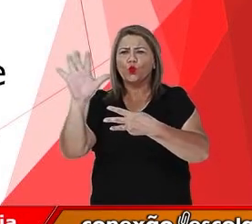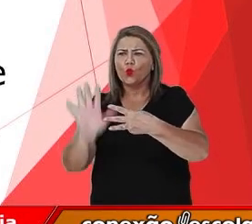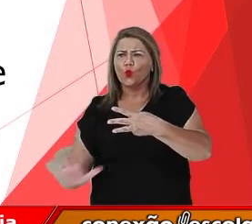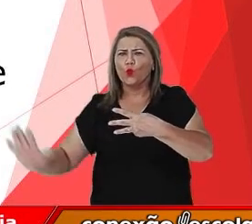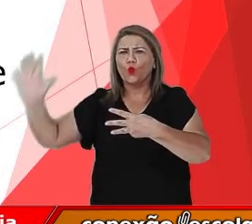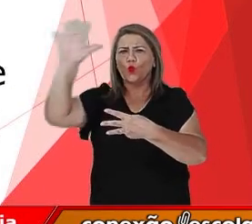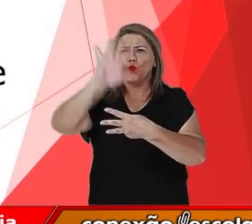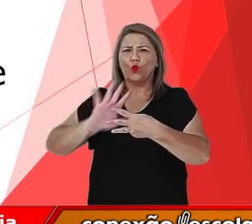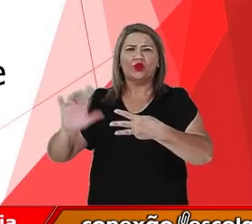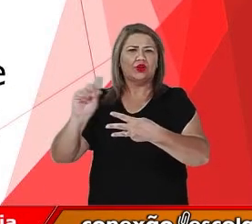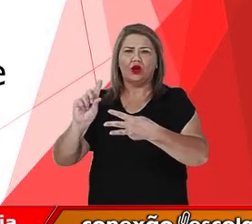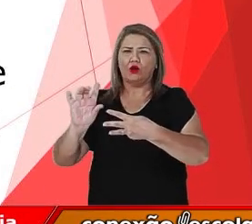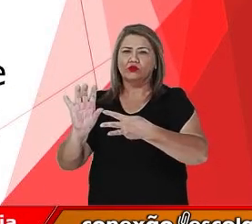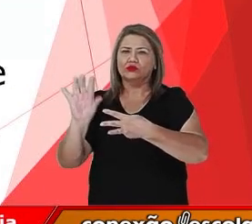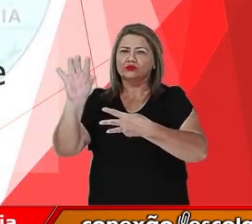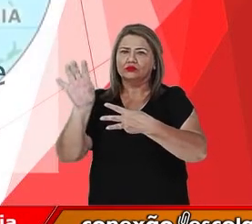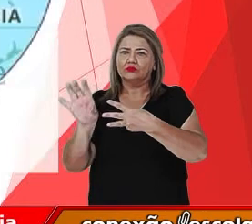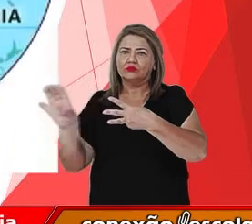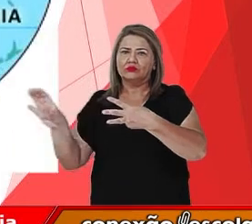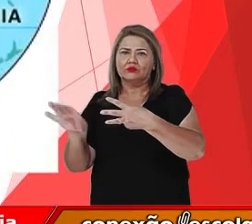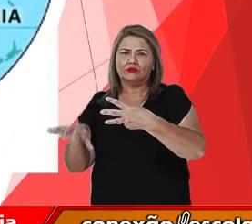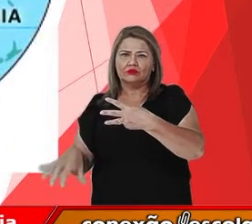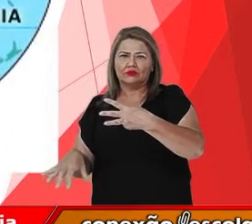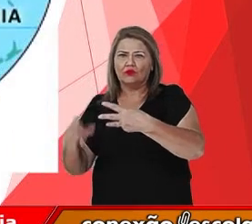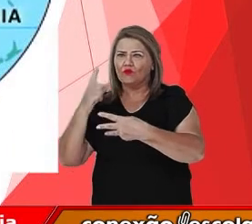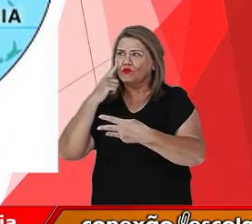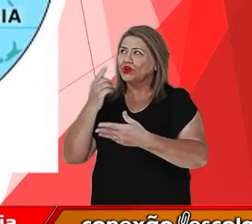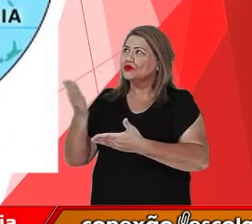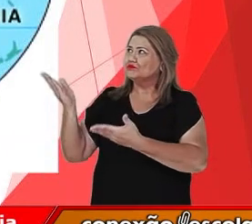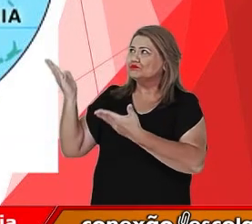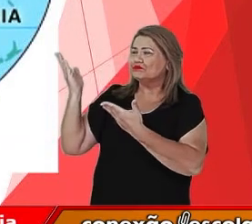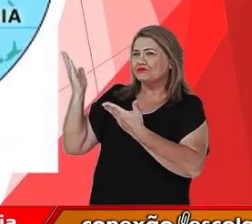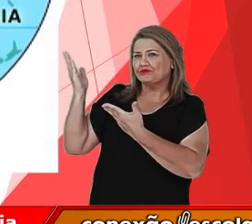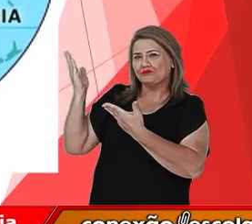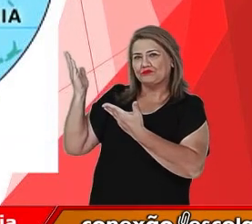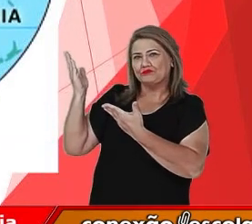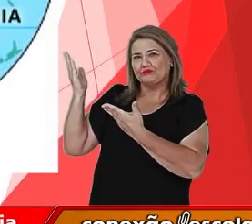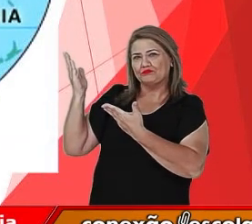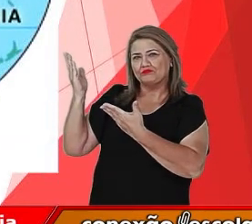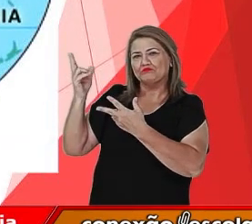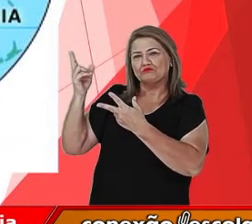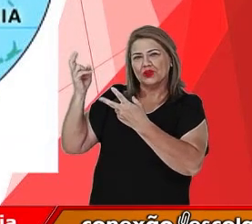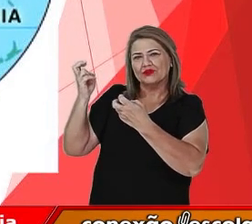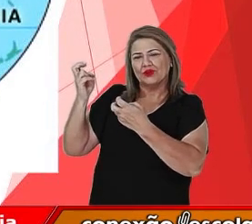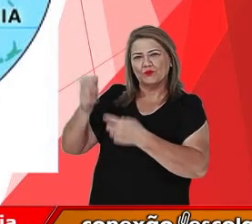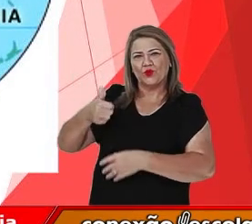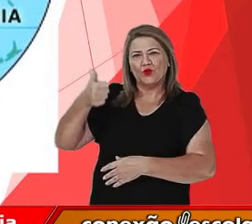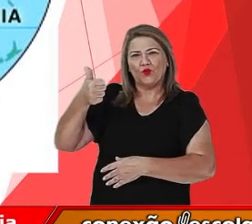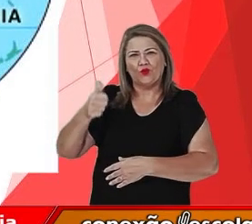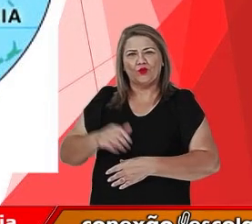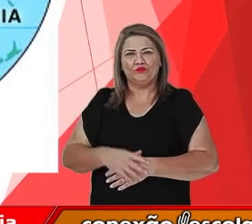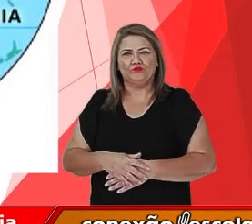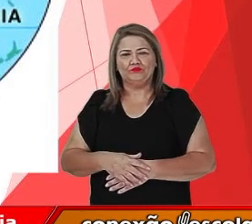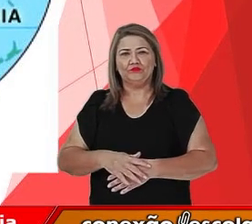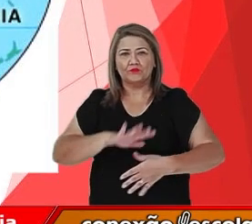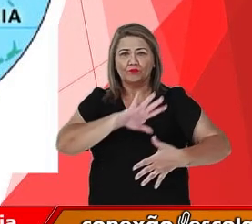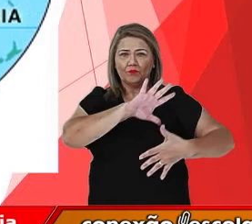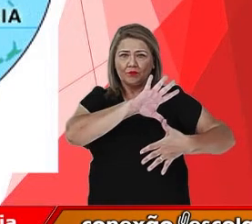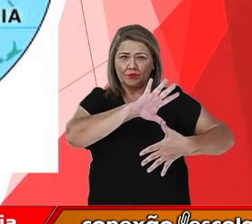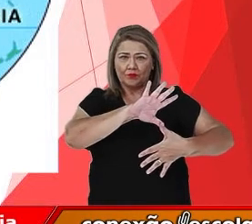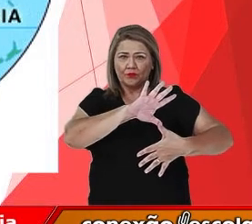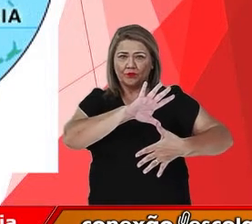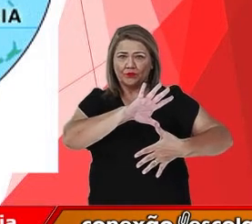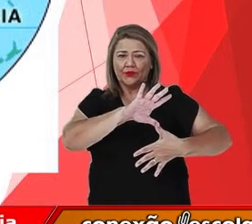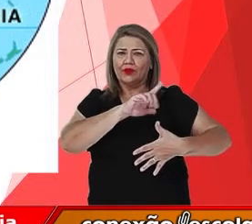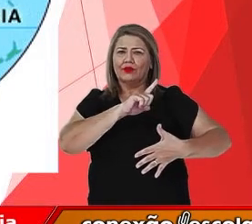mas separados. Olha aqui o próximo mapa, para a gente poder identificar um pouco melhor. A América, devido à